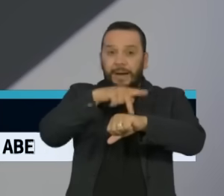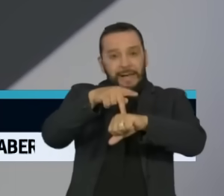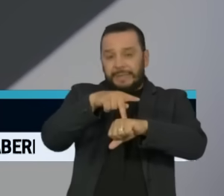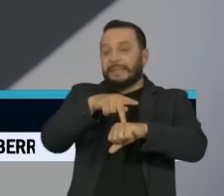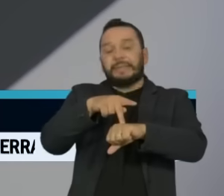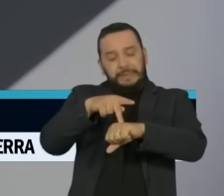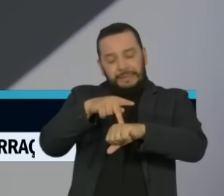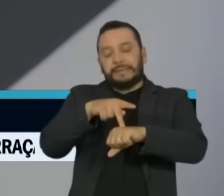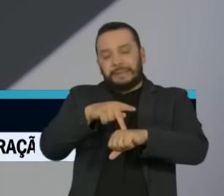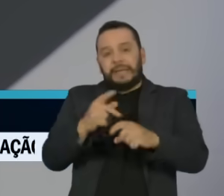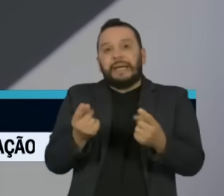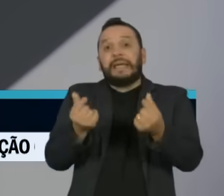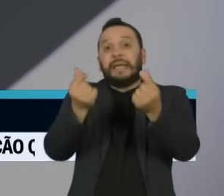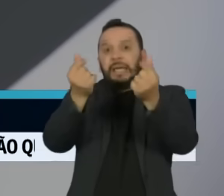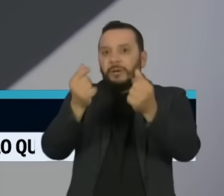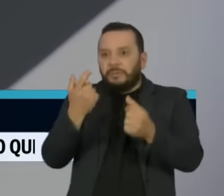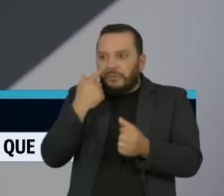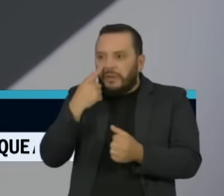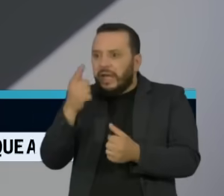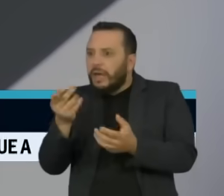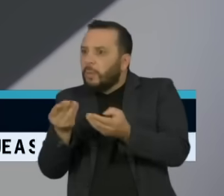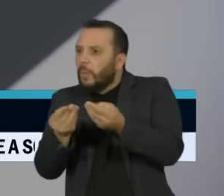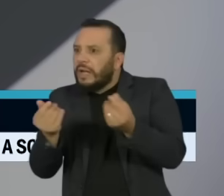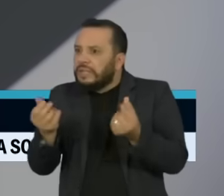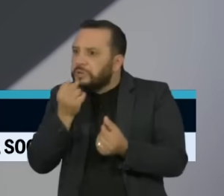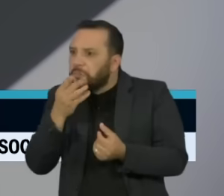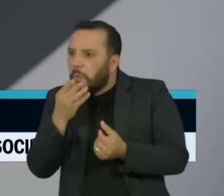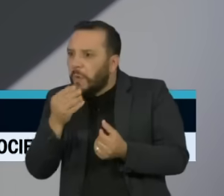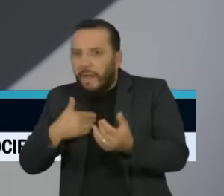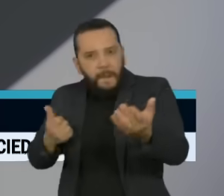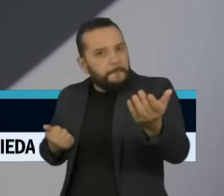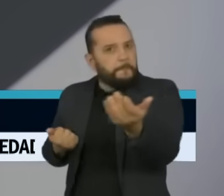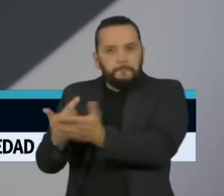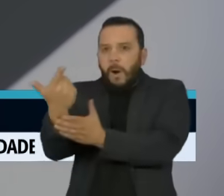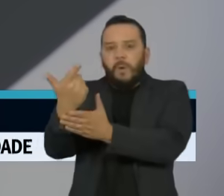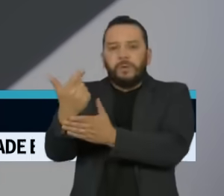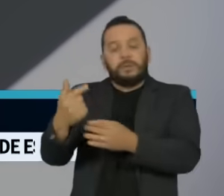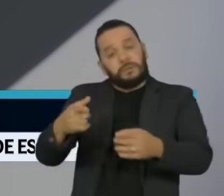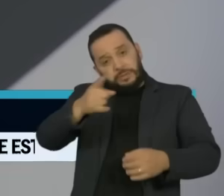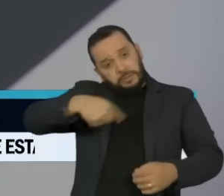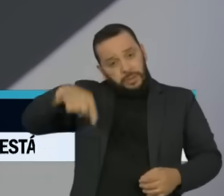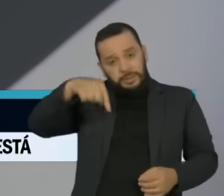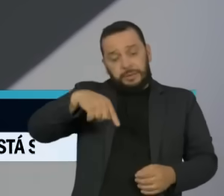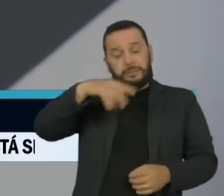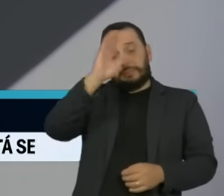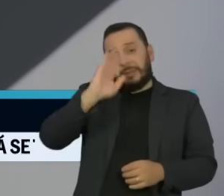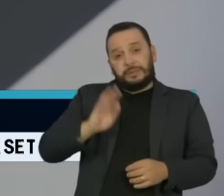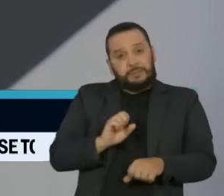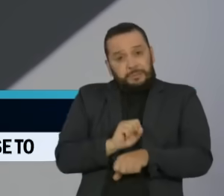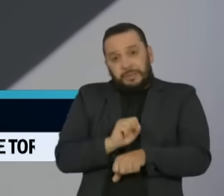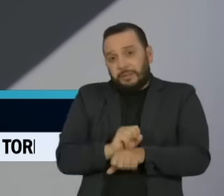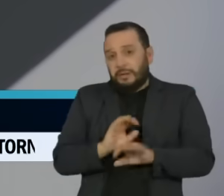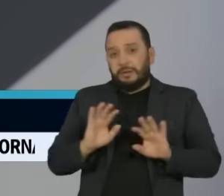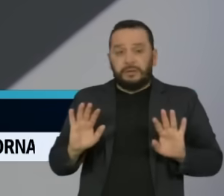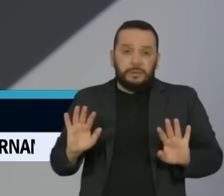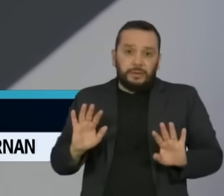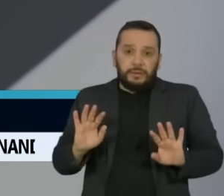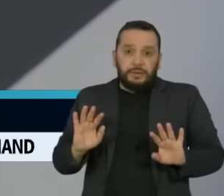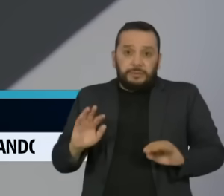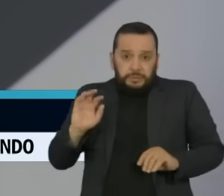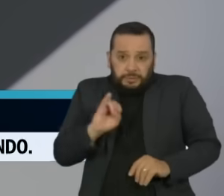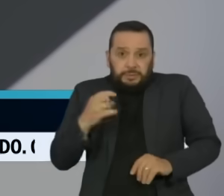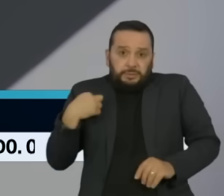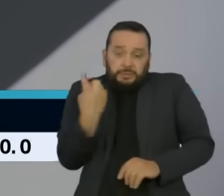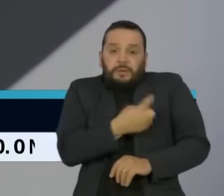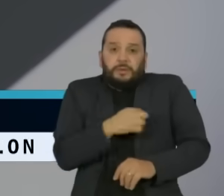das vacinas que melhor se comportarem. Então, talvez nós tenhamos que ficar, se a gente não tiver a nossa própria tecnologia,